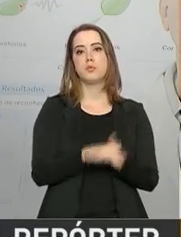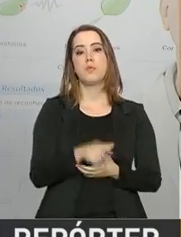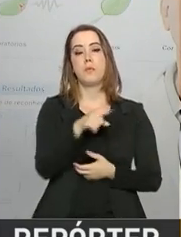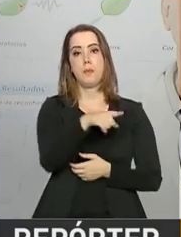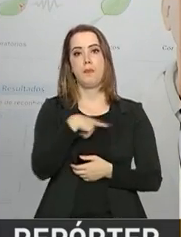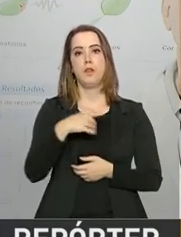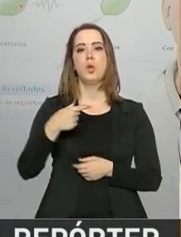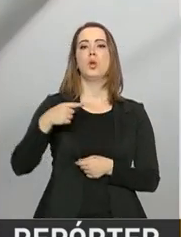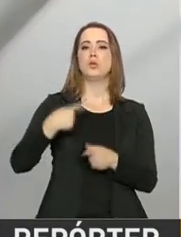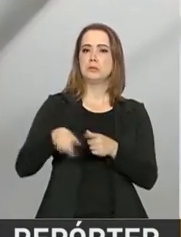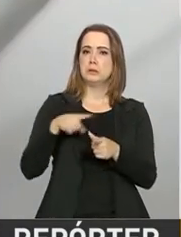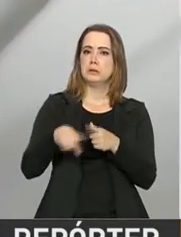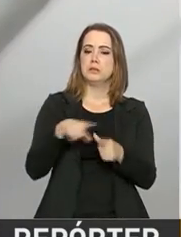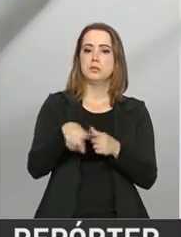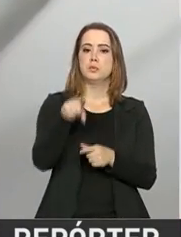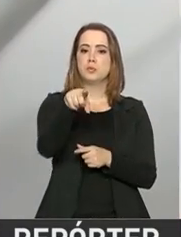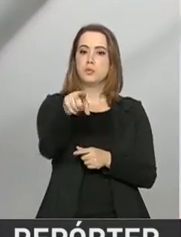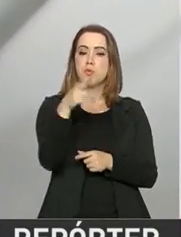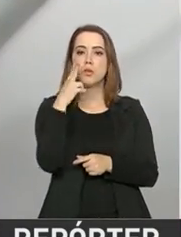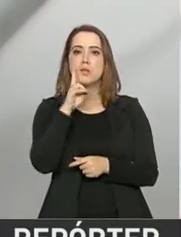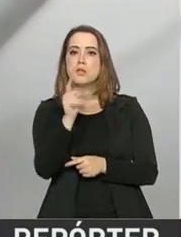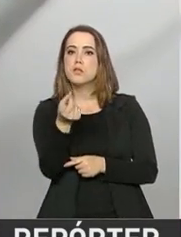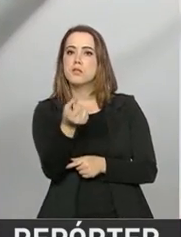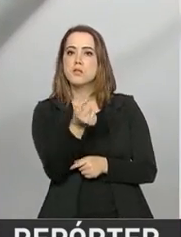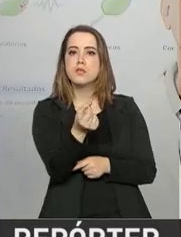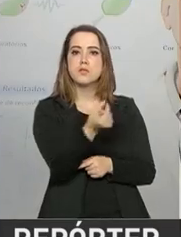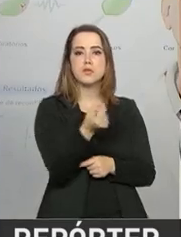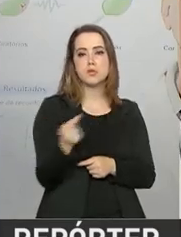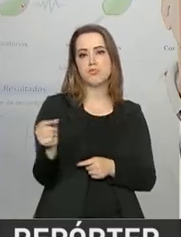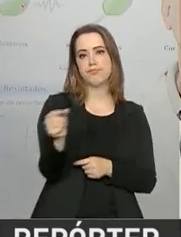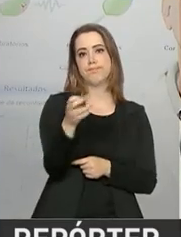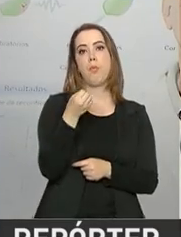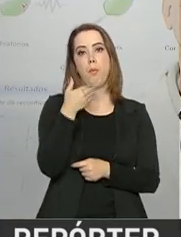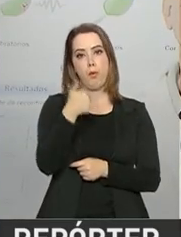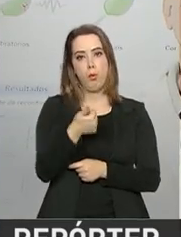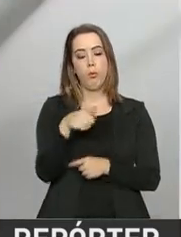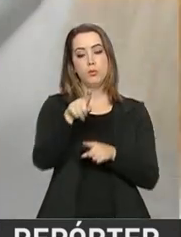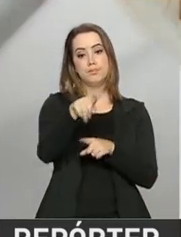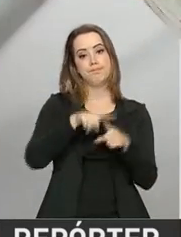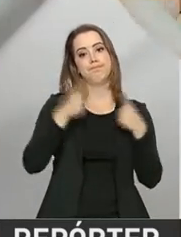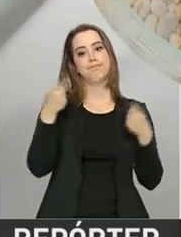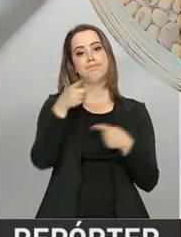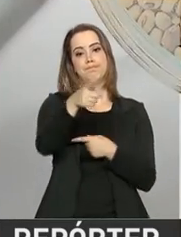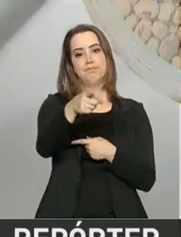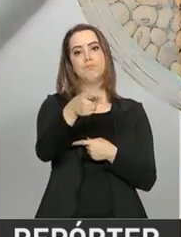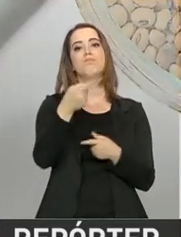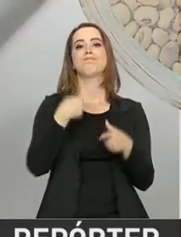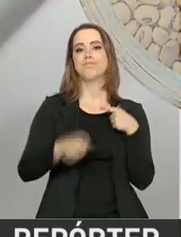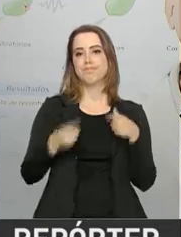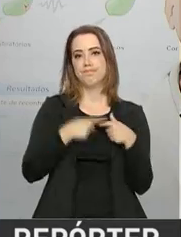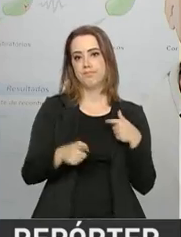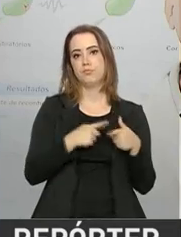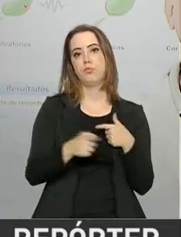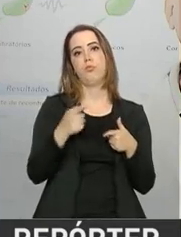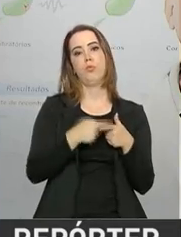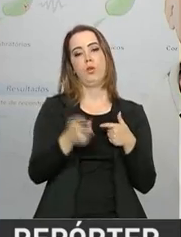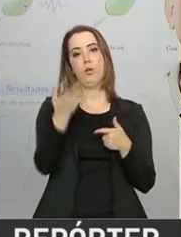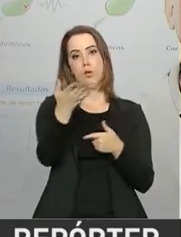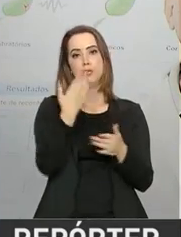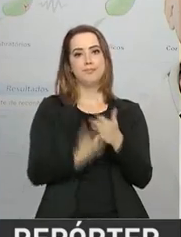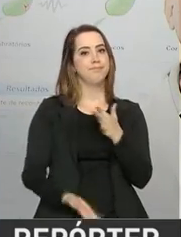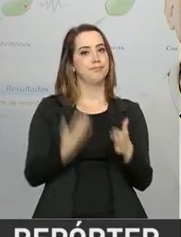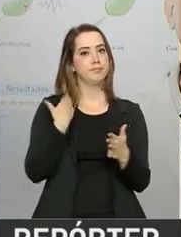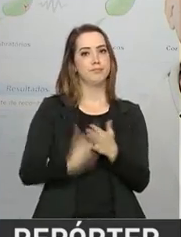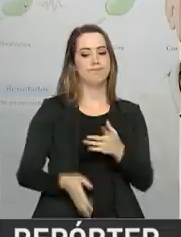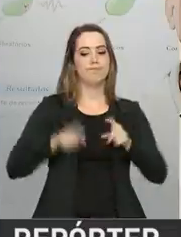faz um grande estrago estas sementes não sofreram ataques já essa aqui foram danificadas as perdas na